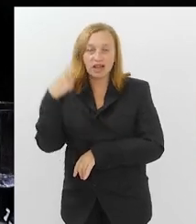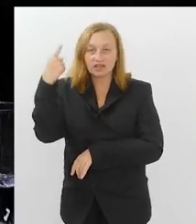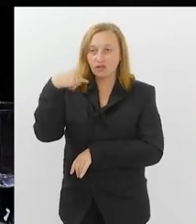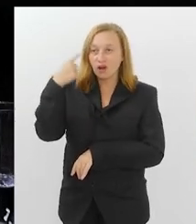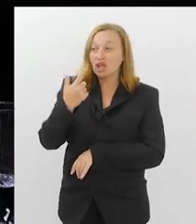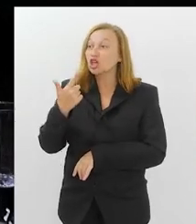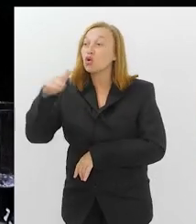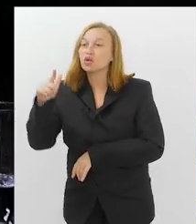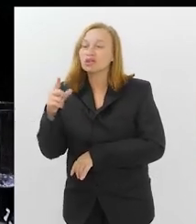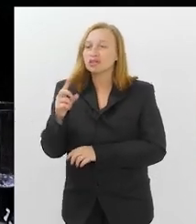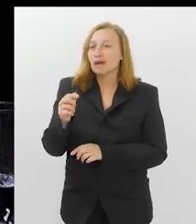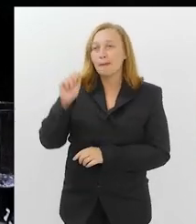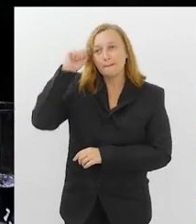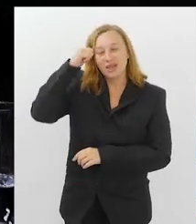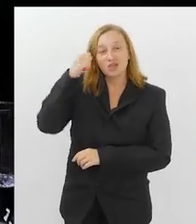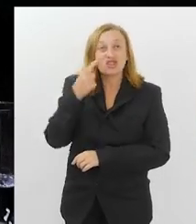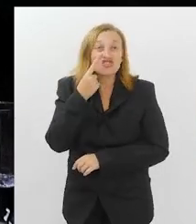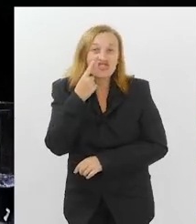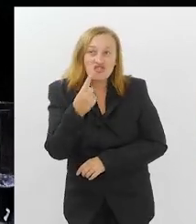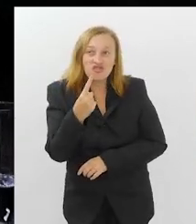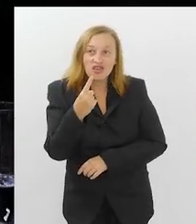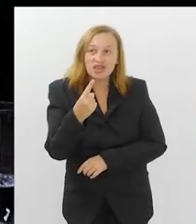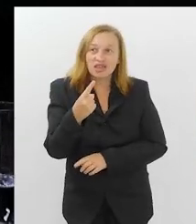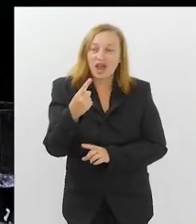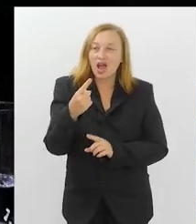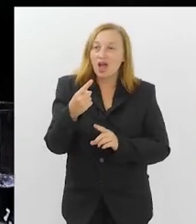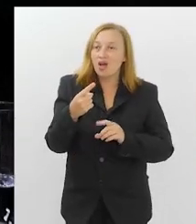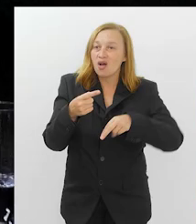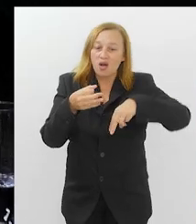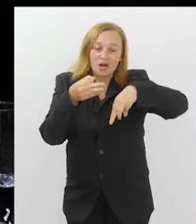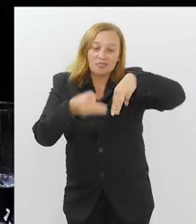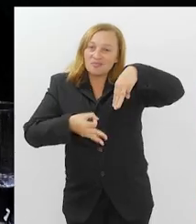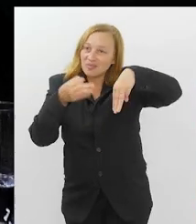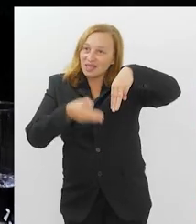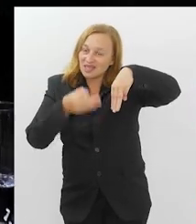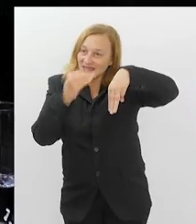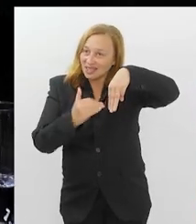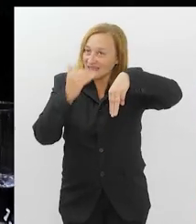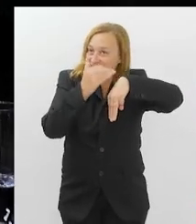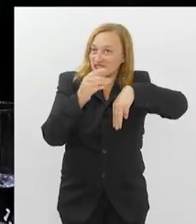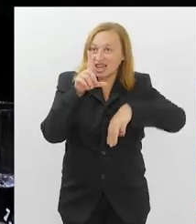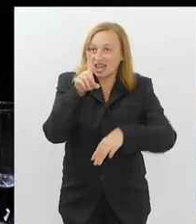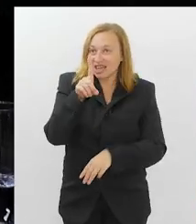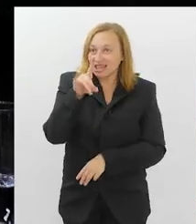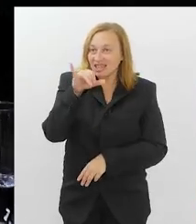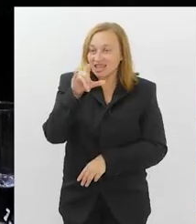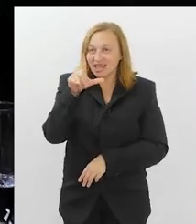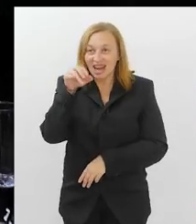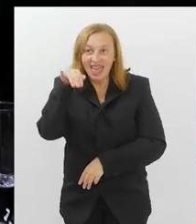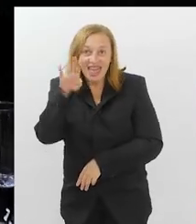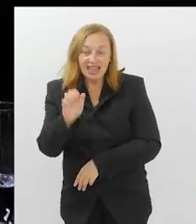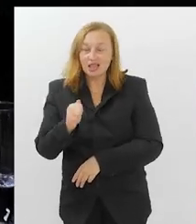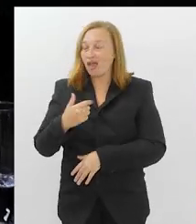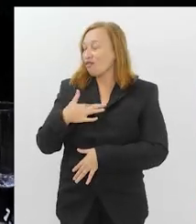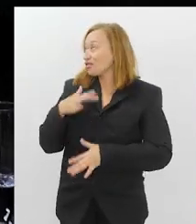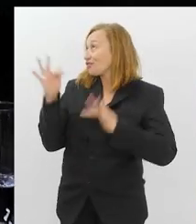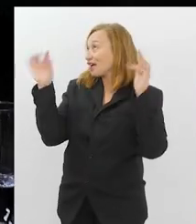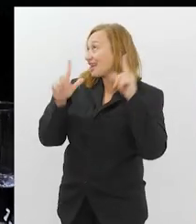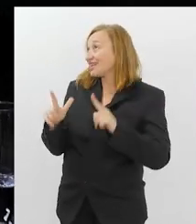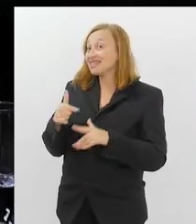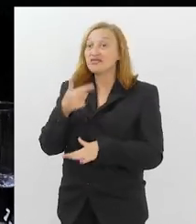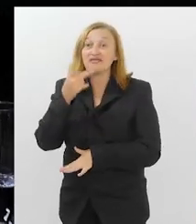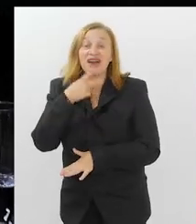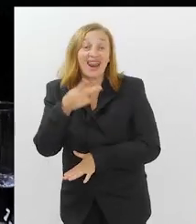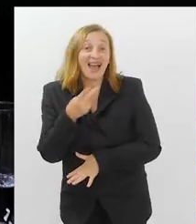advogada e outras advogadas pretas, quando a gente vê uma ministra como a ministra Edilene, que eu encho minha boca para falar,